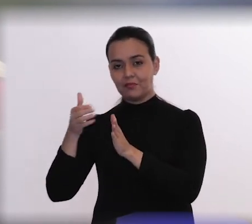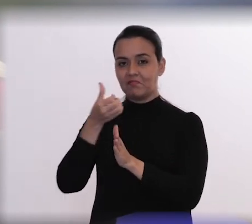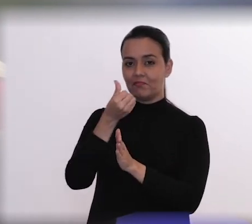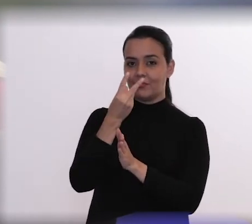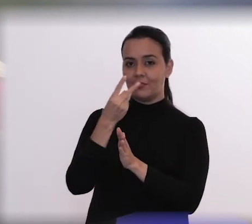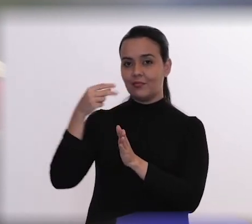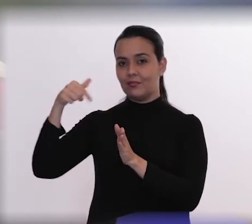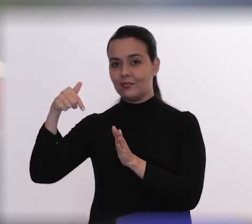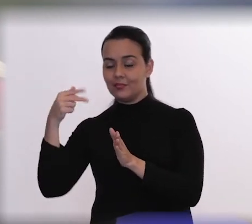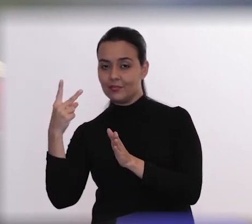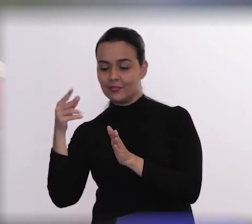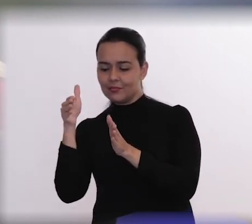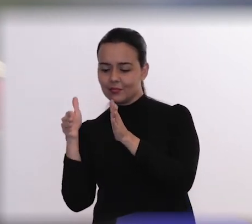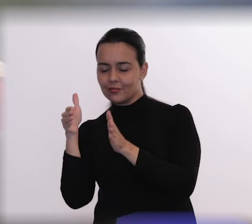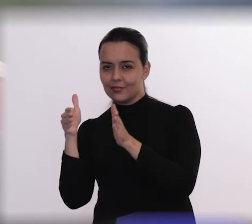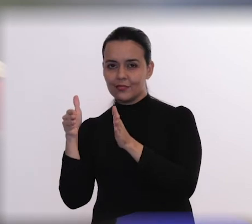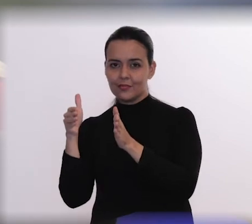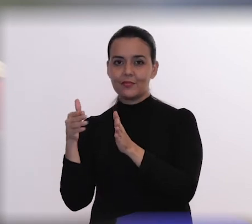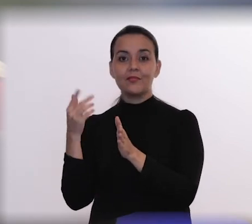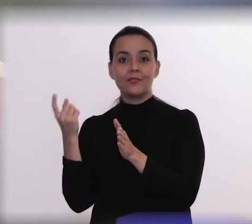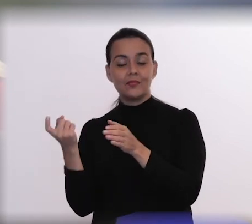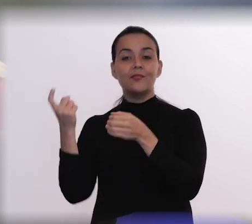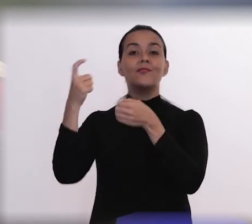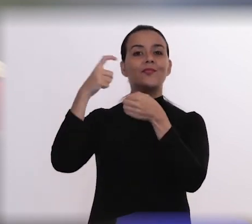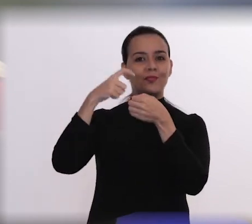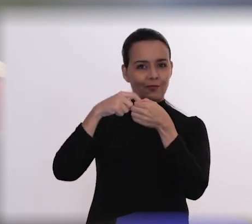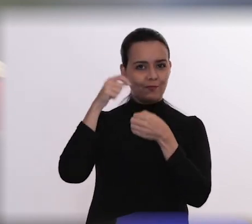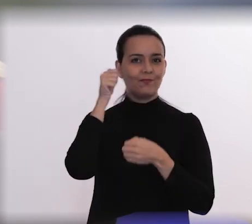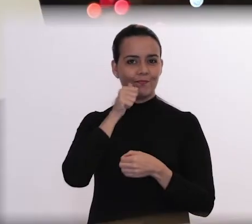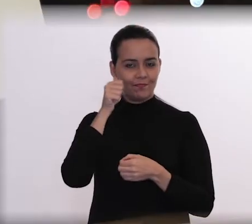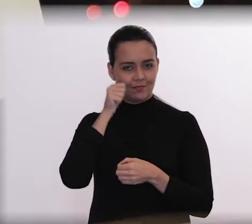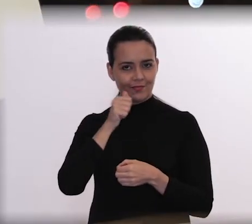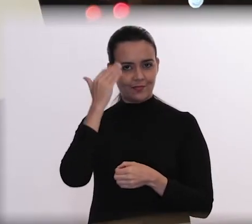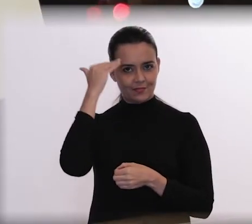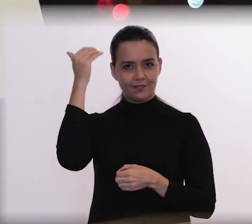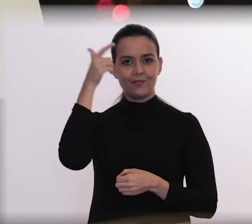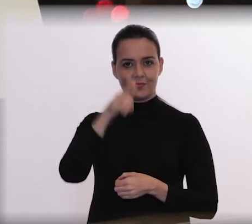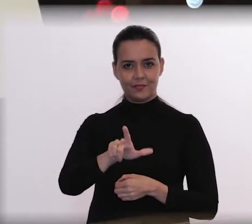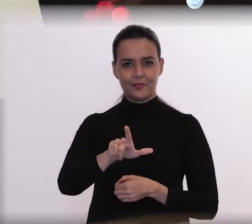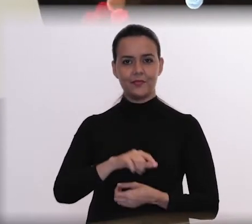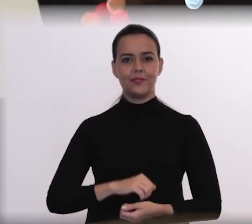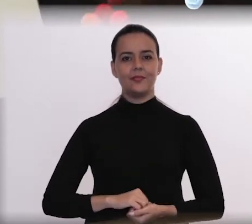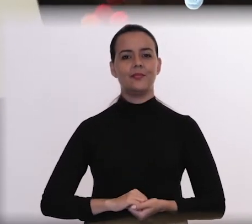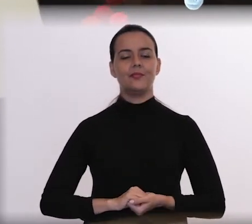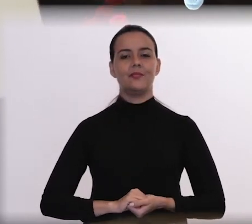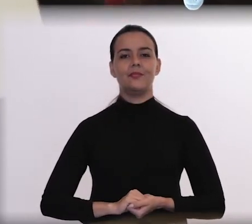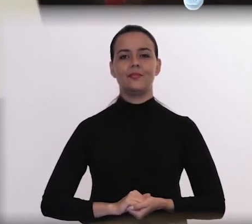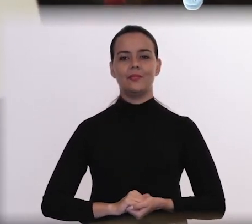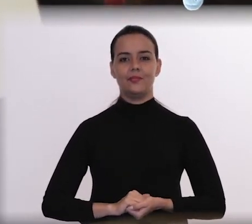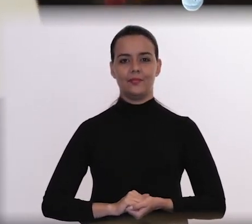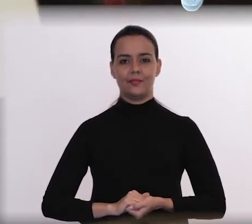72 que se dá, de fato, essa consagração dessas mulheres artistas.